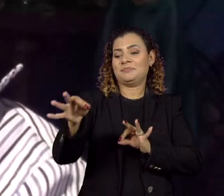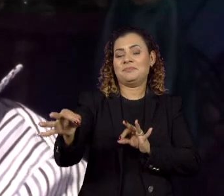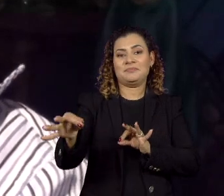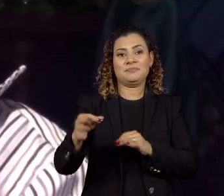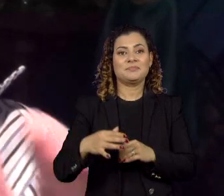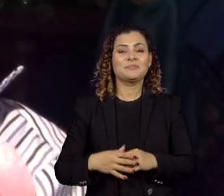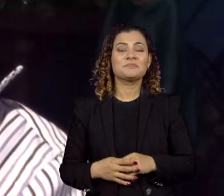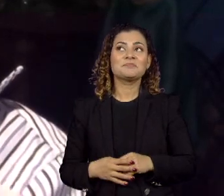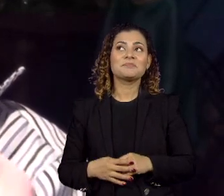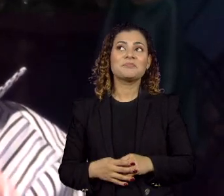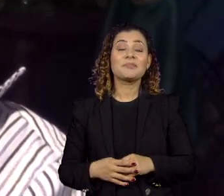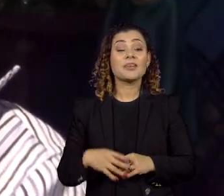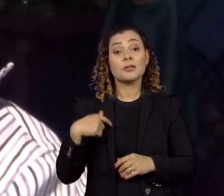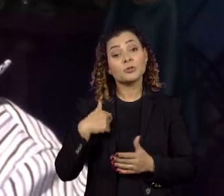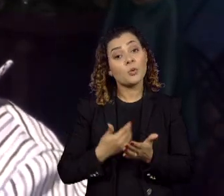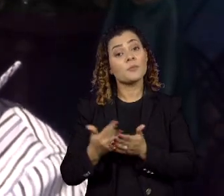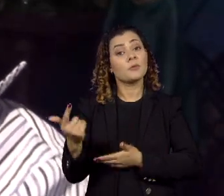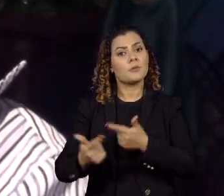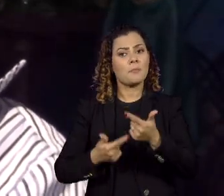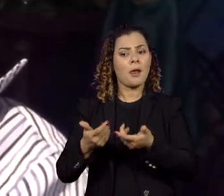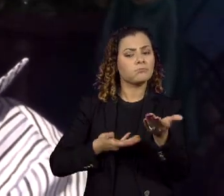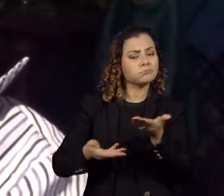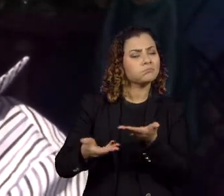E aí começamos a trabalhar.